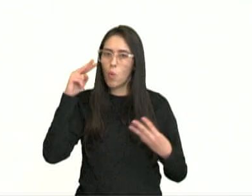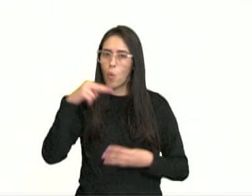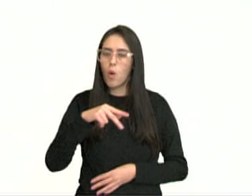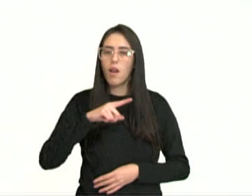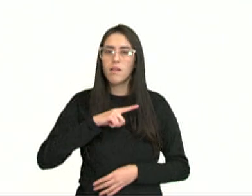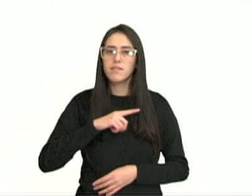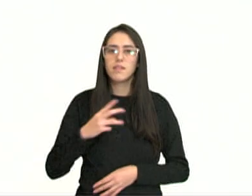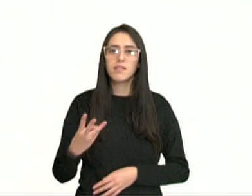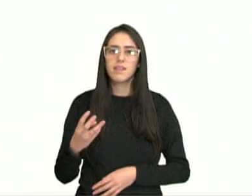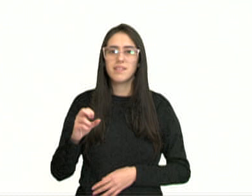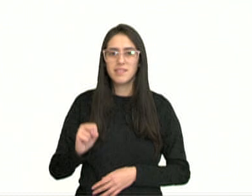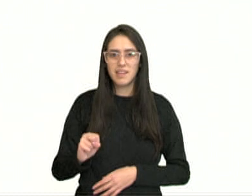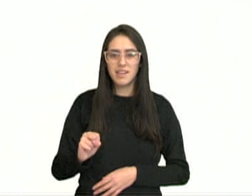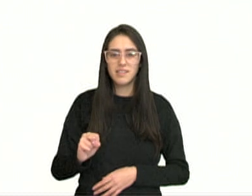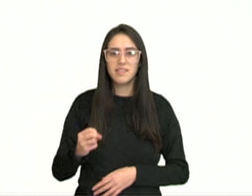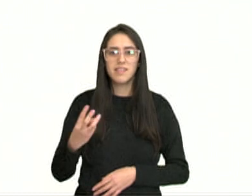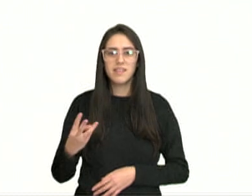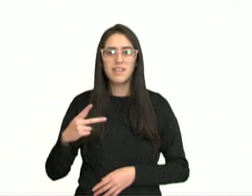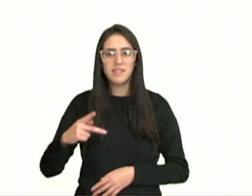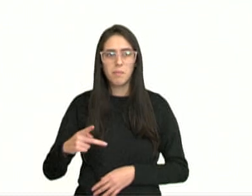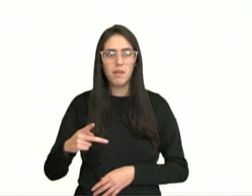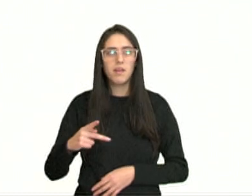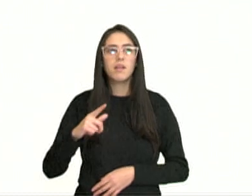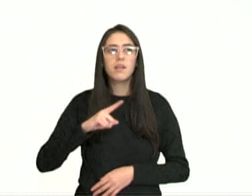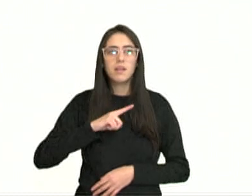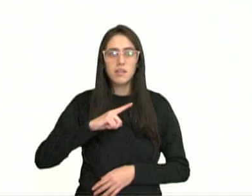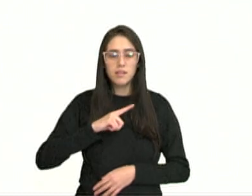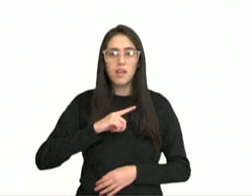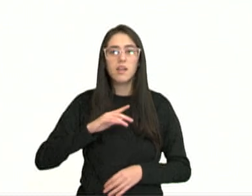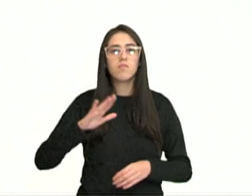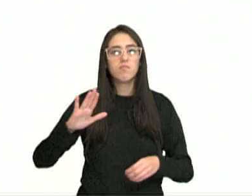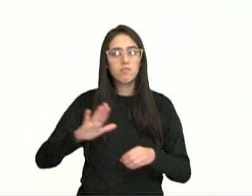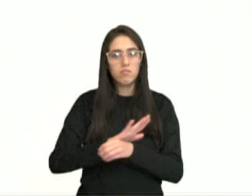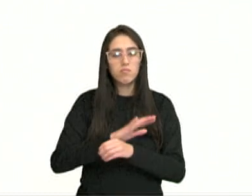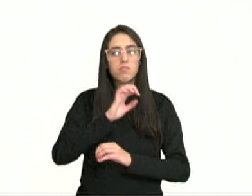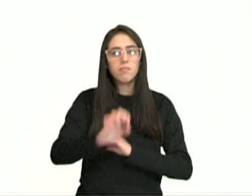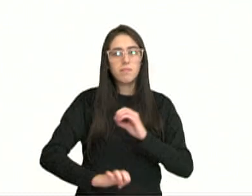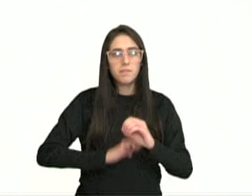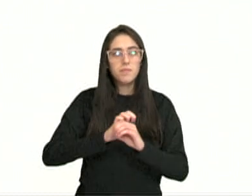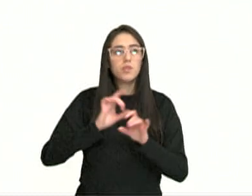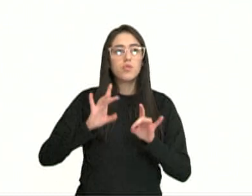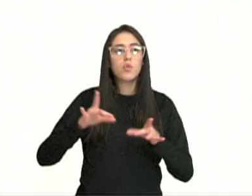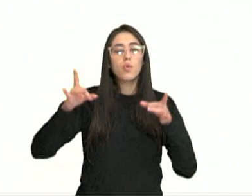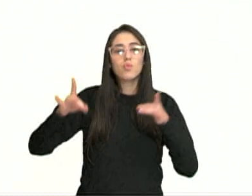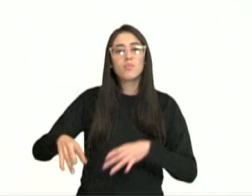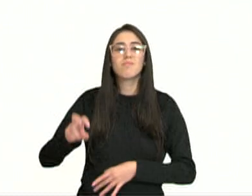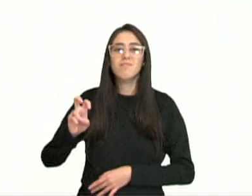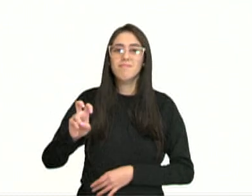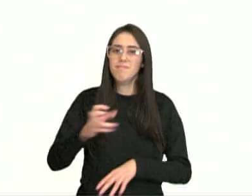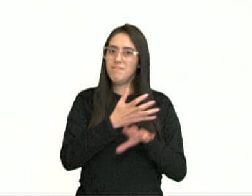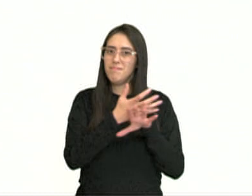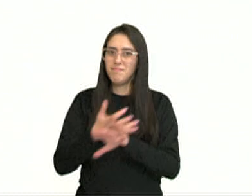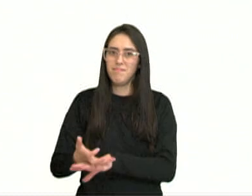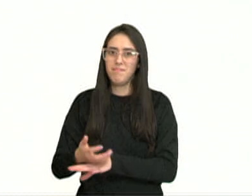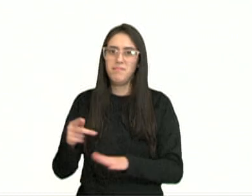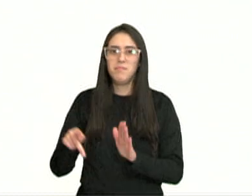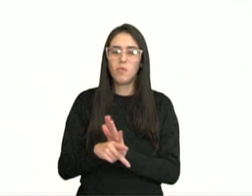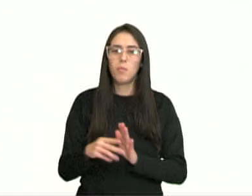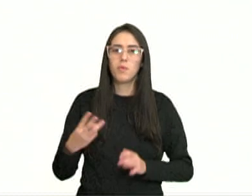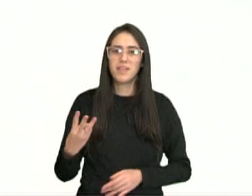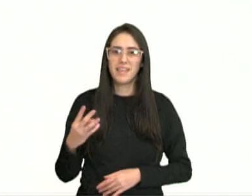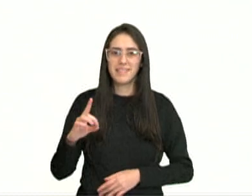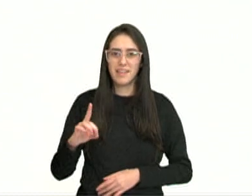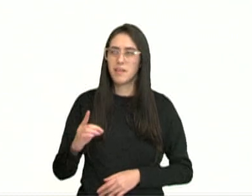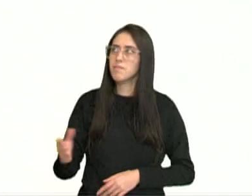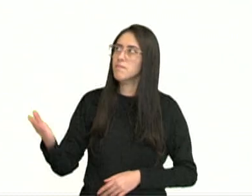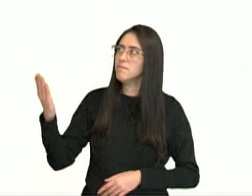orbitais 3s e 3p estão preenchidos com elétrons, restando 5 vazios no subnível 3d. Então, a gente tem